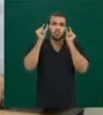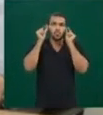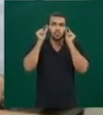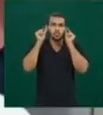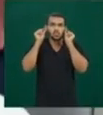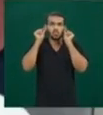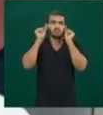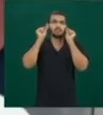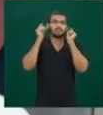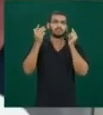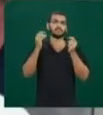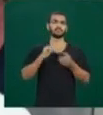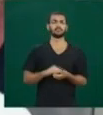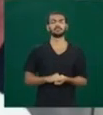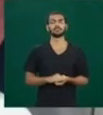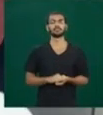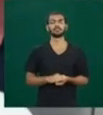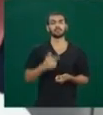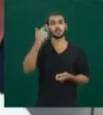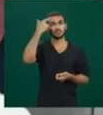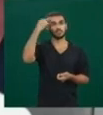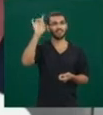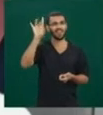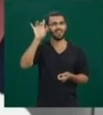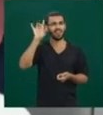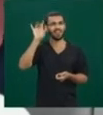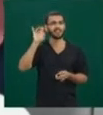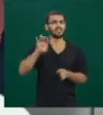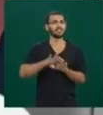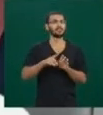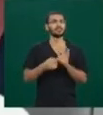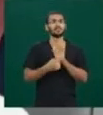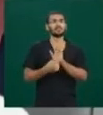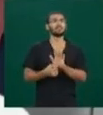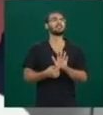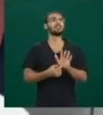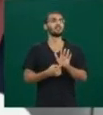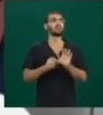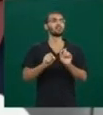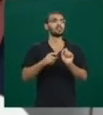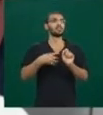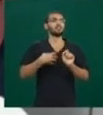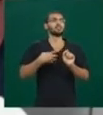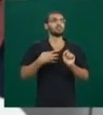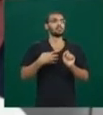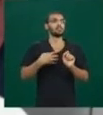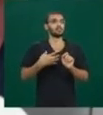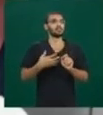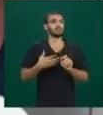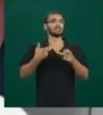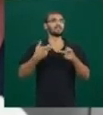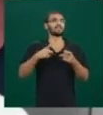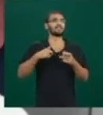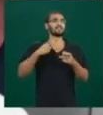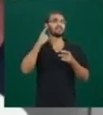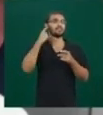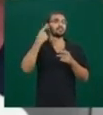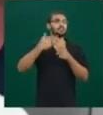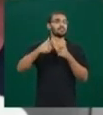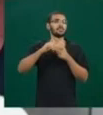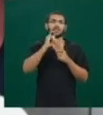irreversível, sim. A dor de cabeça é um dos sinais de alerta mais comuns. Ela pode ser causada pelo som alto